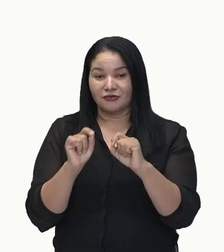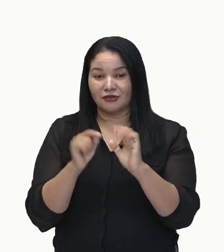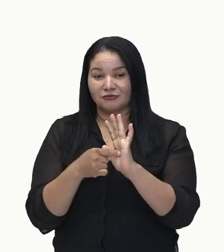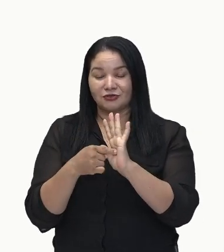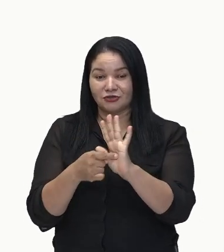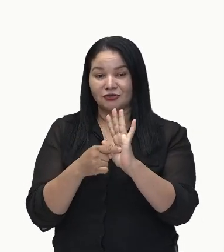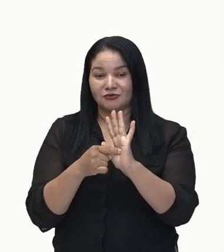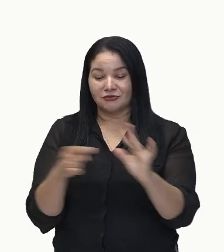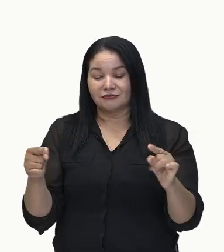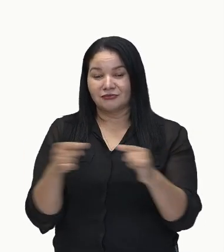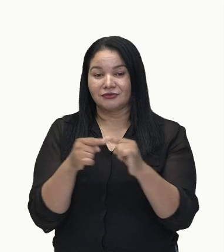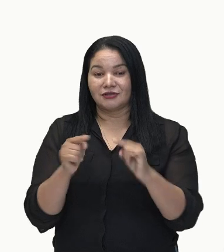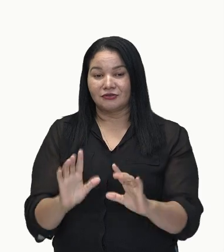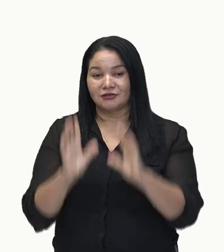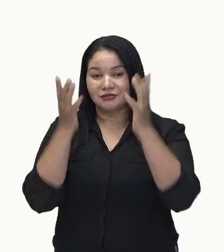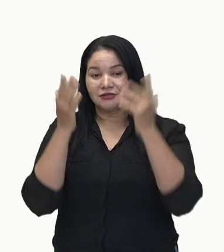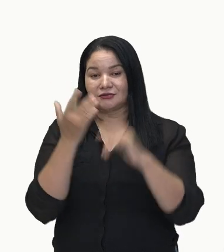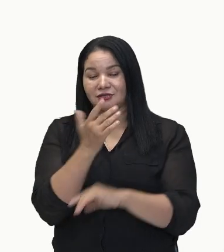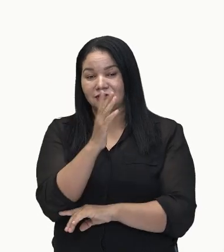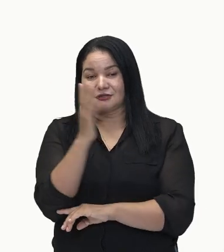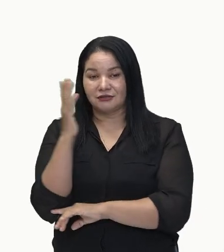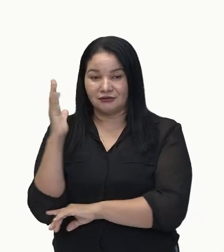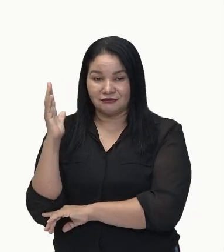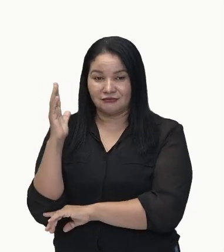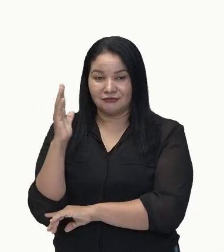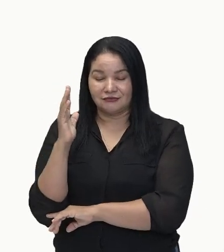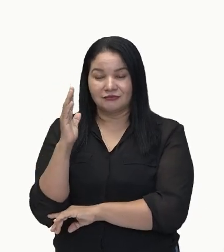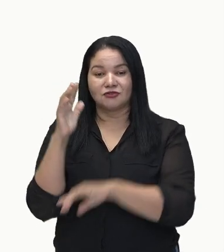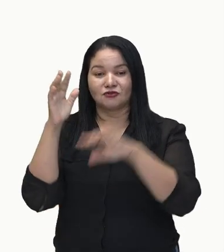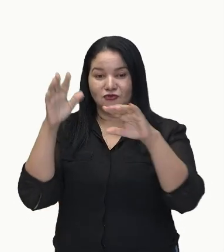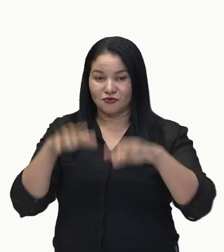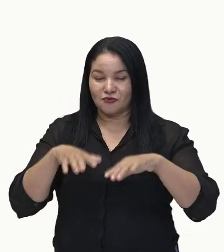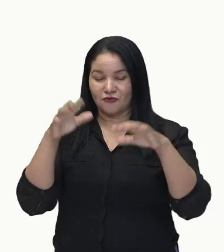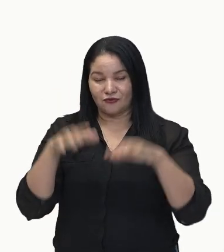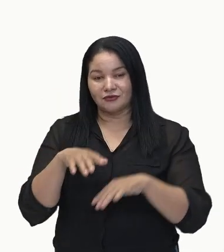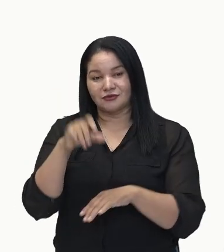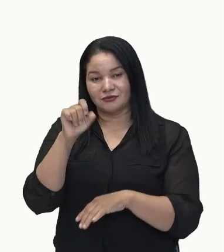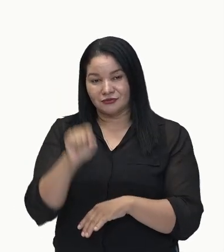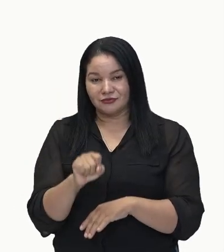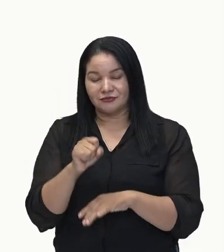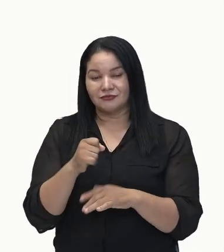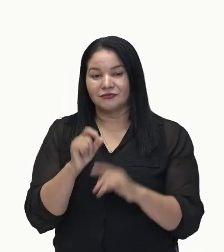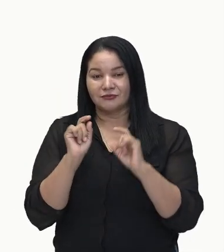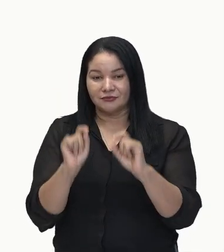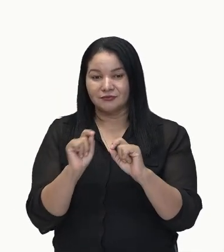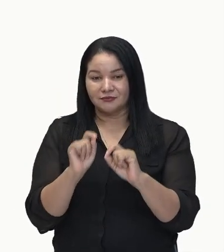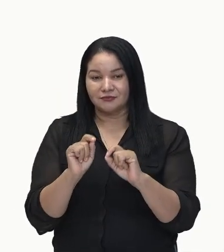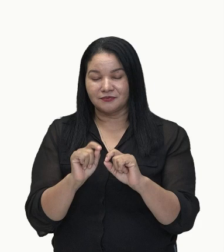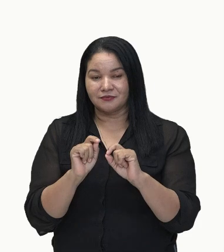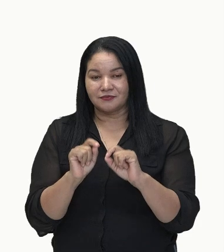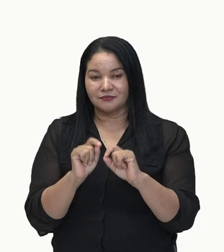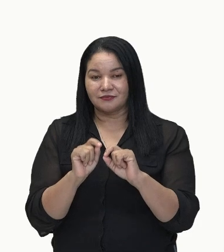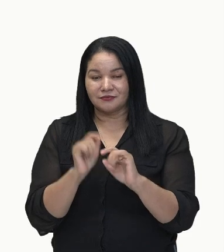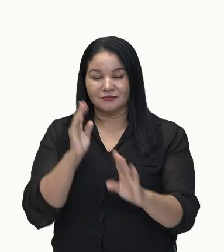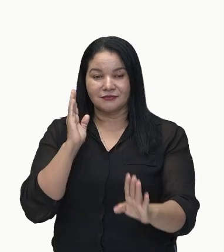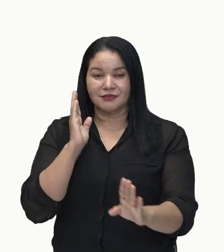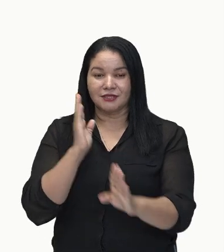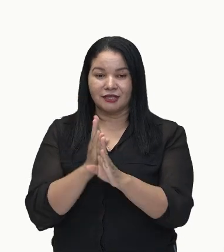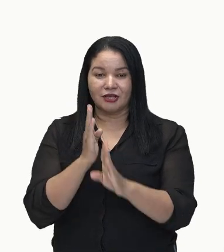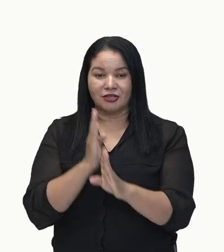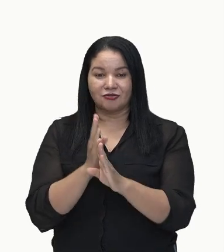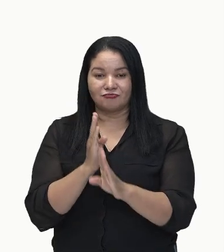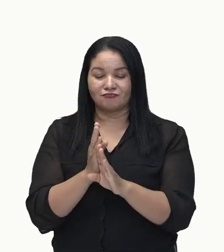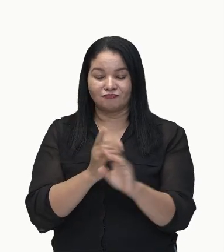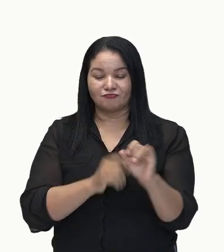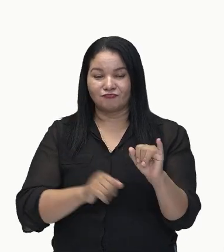da natureza. Chovia no sul. Então vai indicar também um sujeito inexistente, tá? Uma